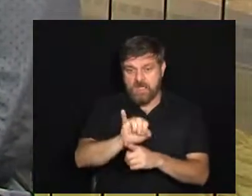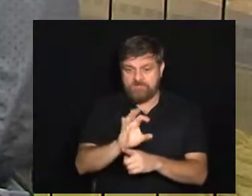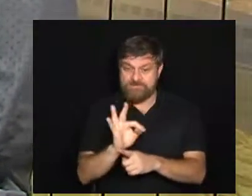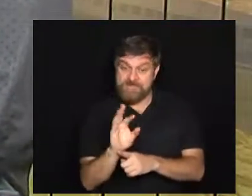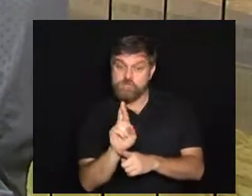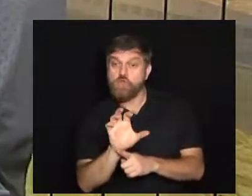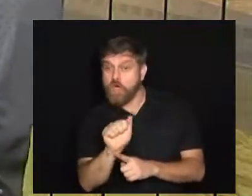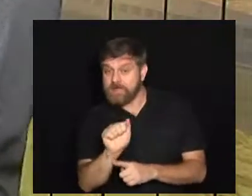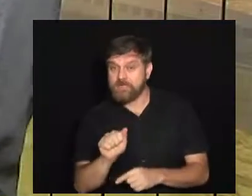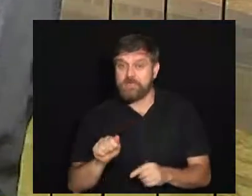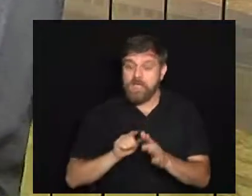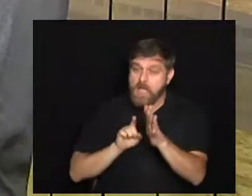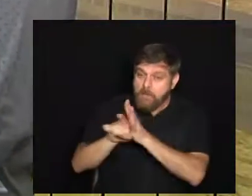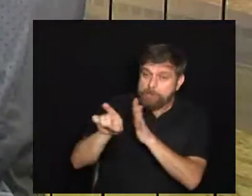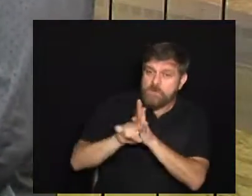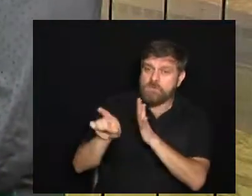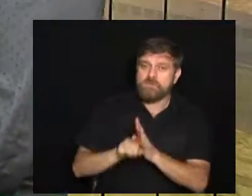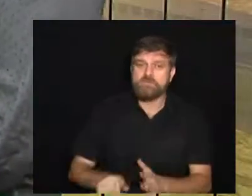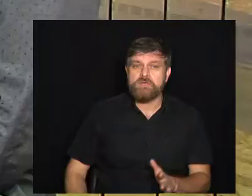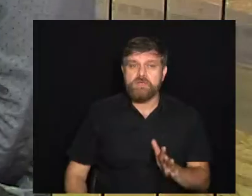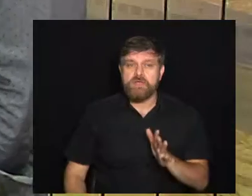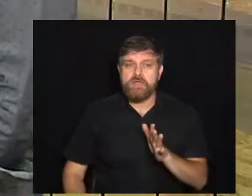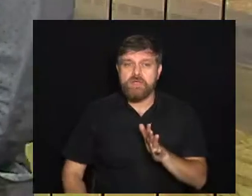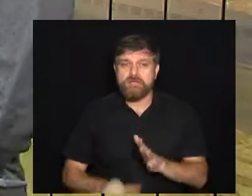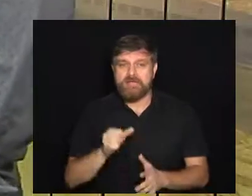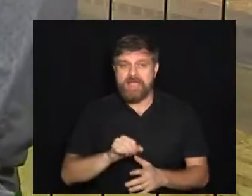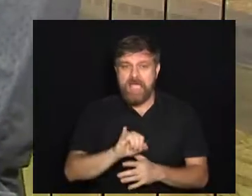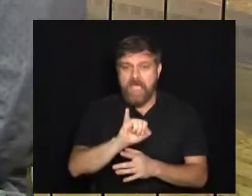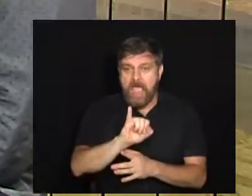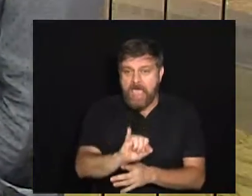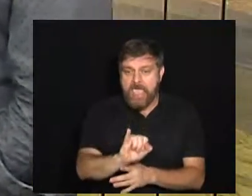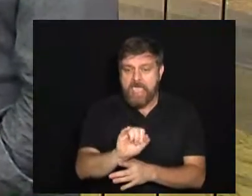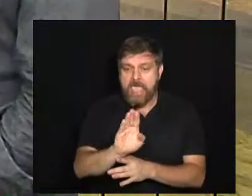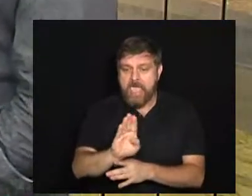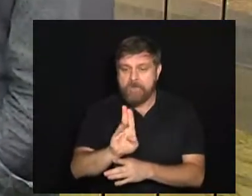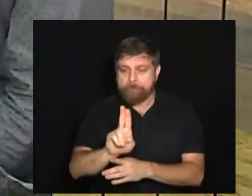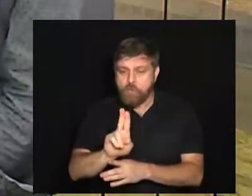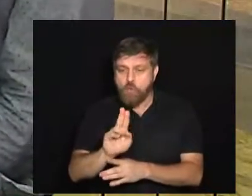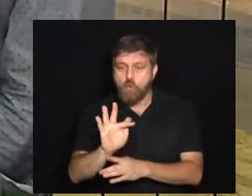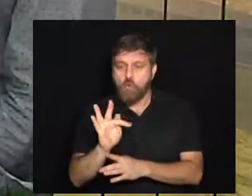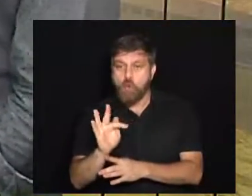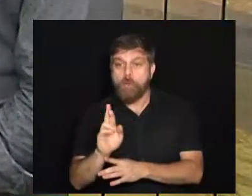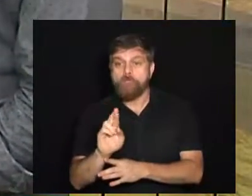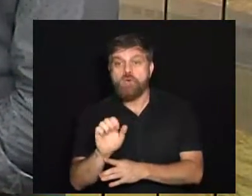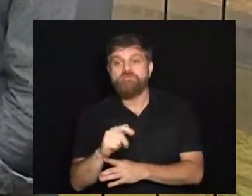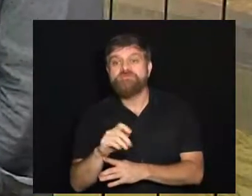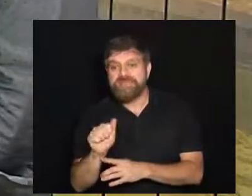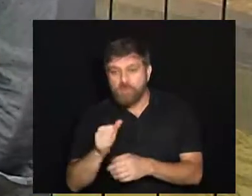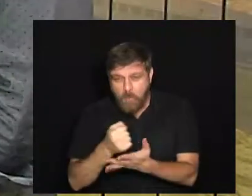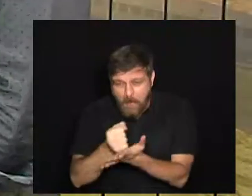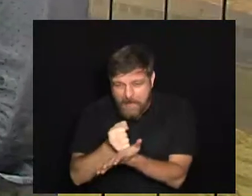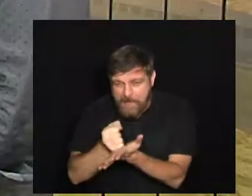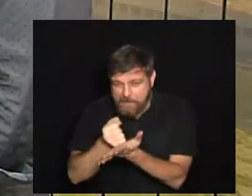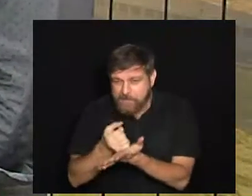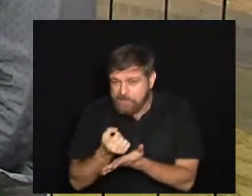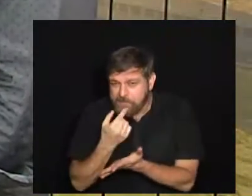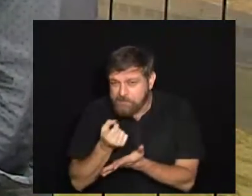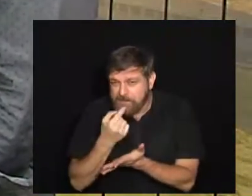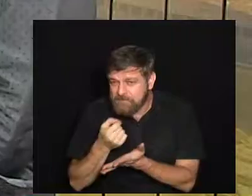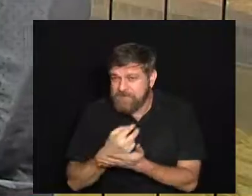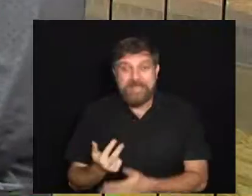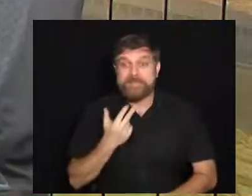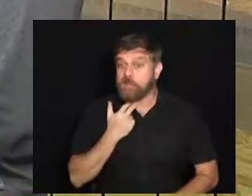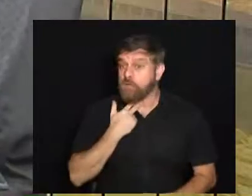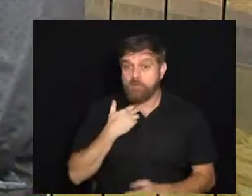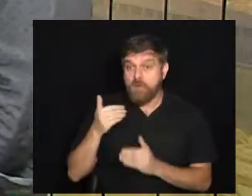duas perguntas a primeira porque o ibuprofeno é contra-indicado na virose do corona que ação dele